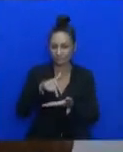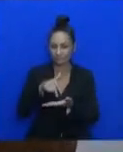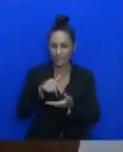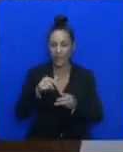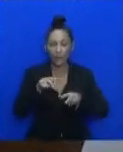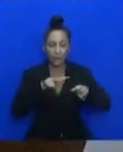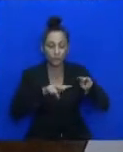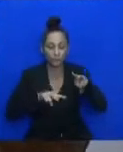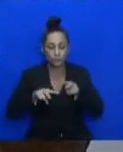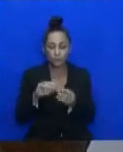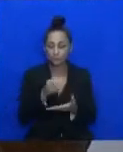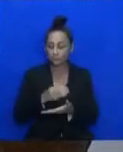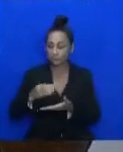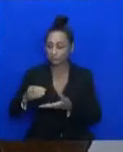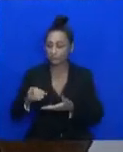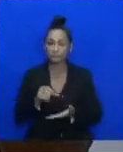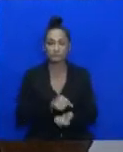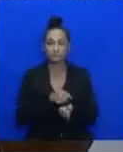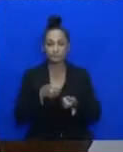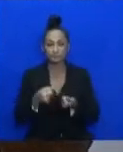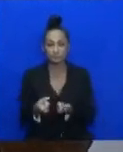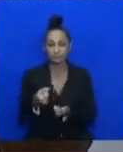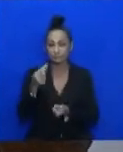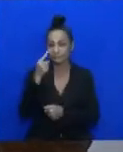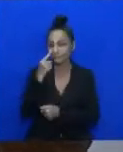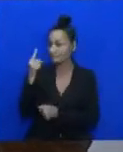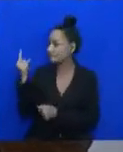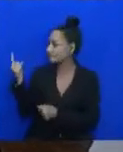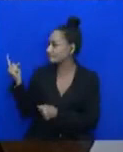integridade do conjunto de bolas da maleta.